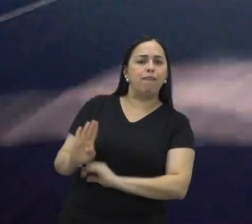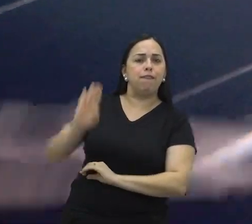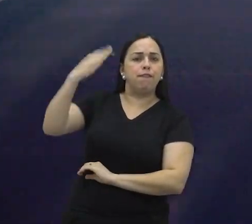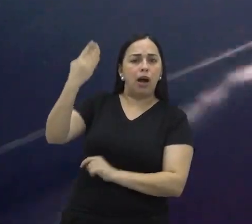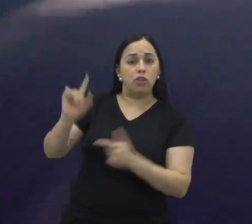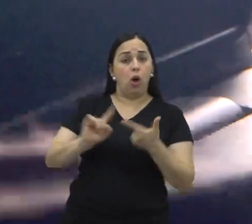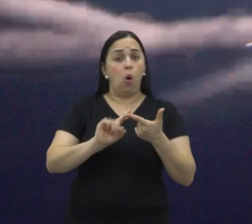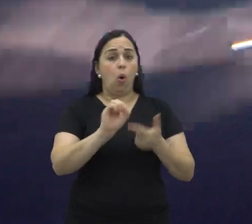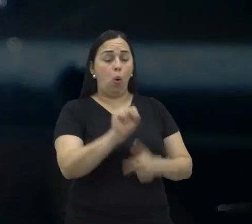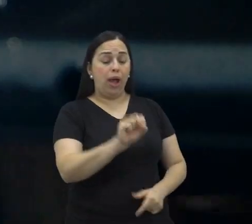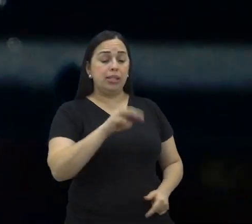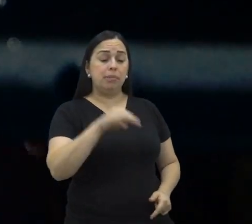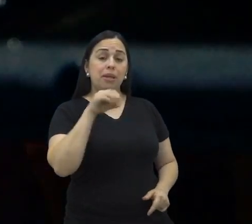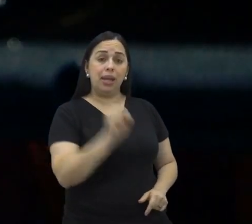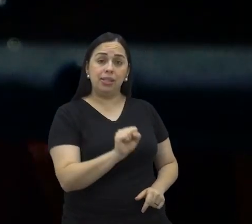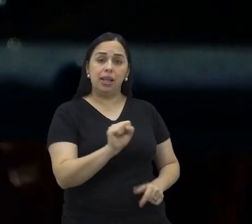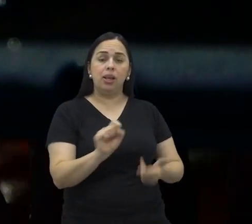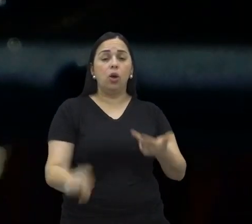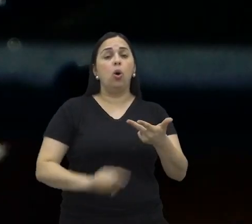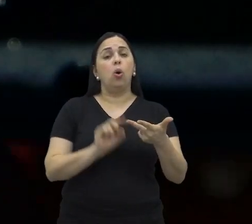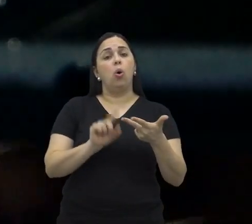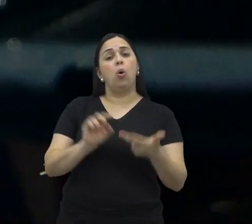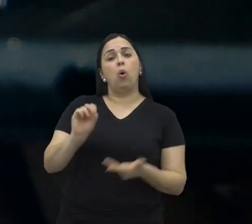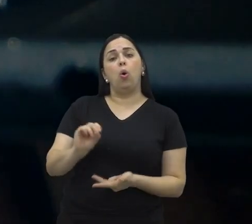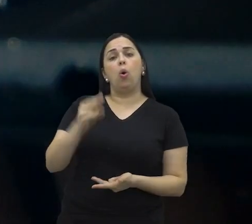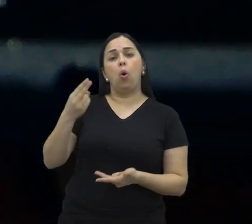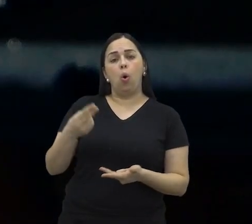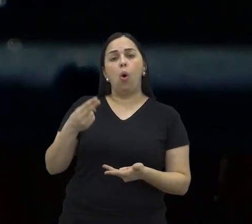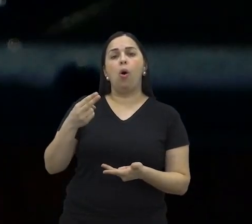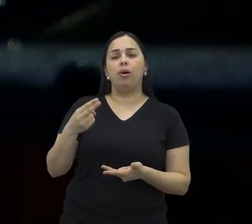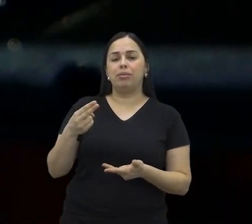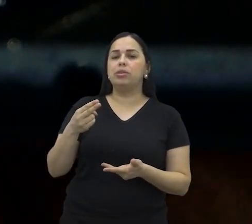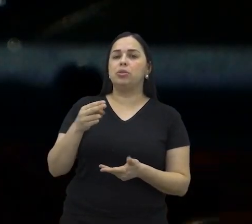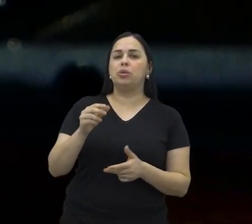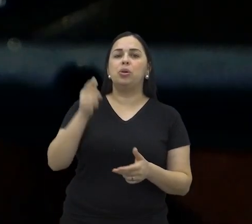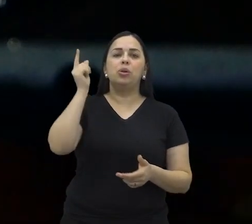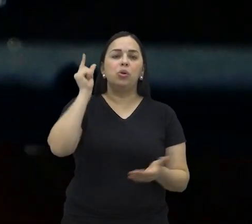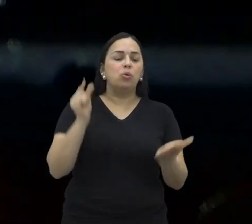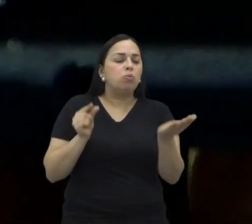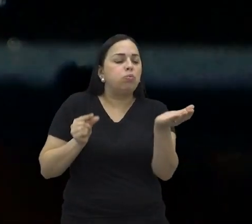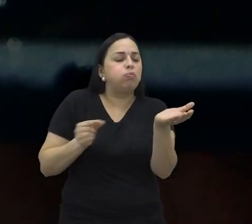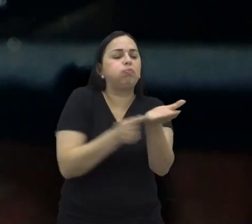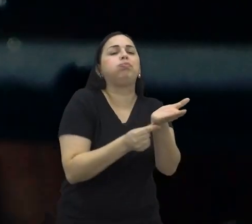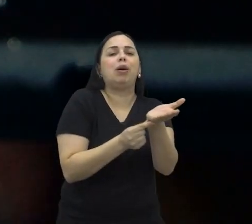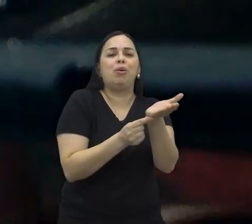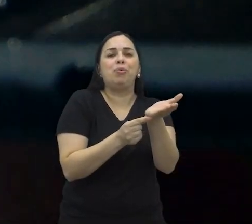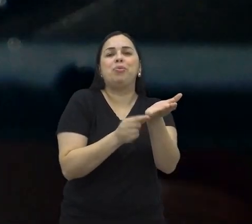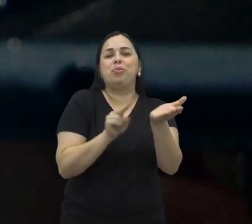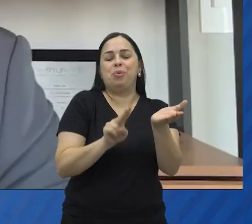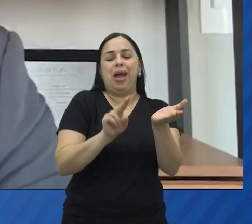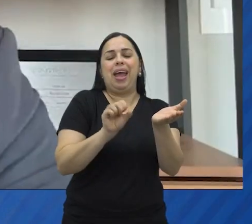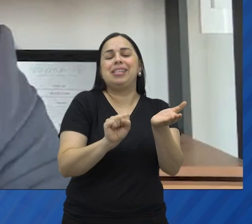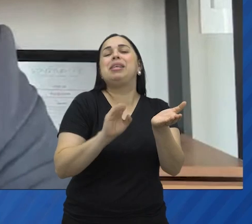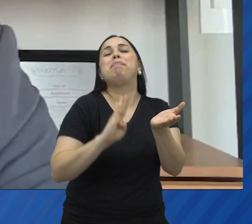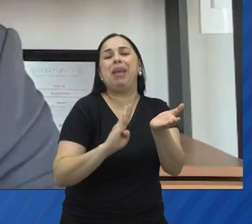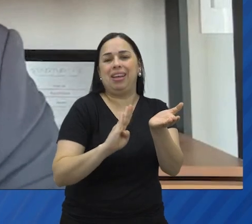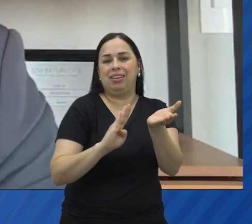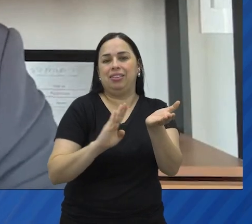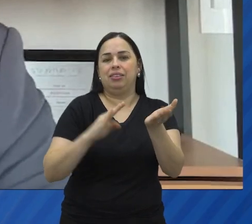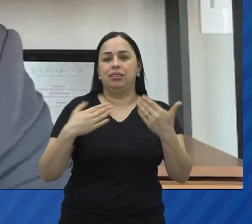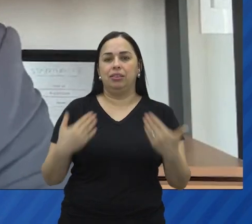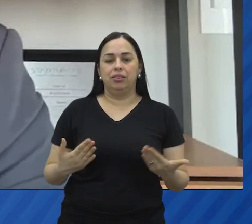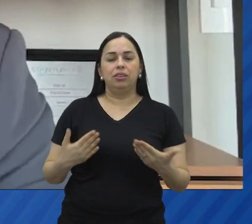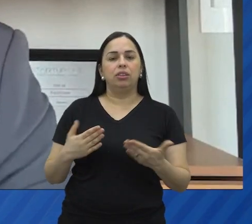mensagens de SMS ou até pela utilização de portas de USB públicas comprometidas. Nós estamos falando